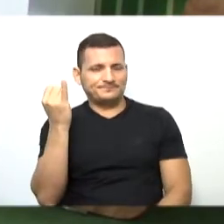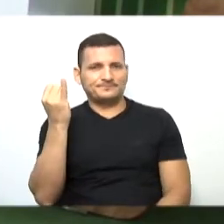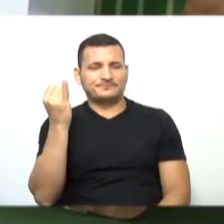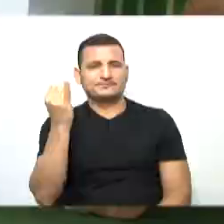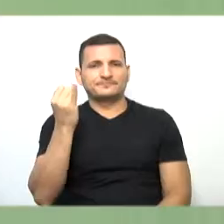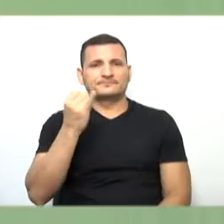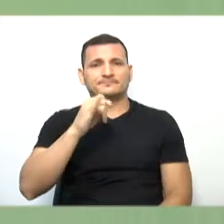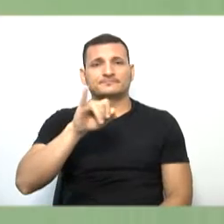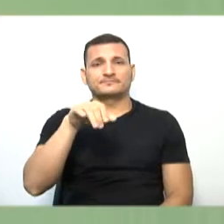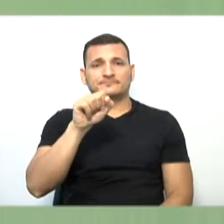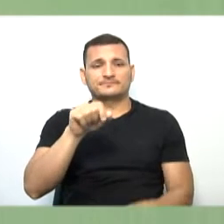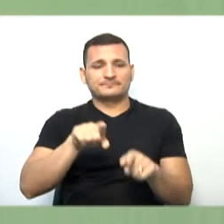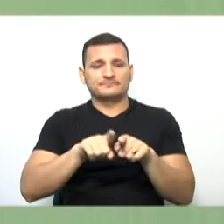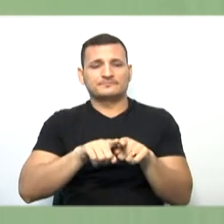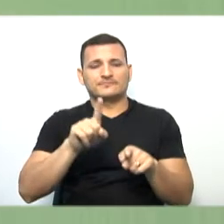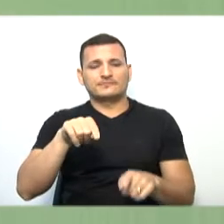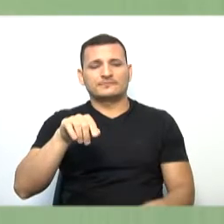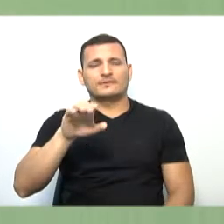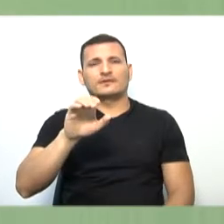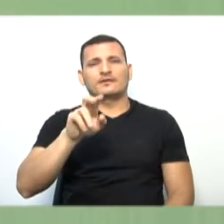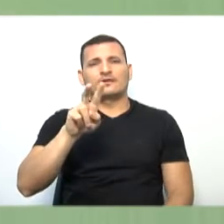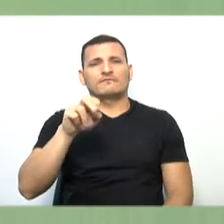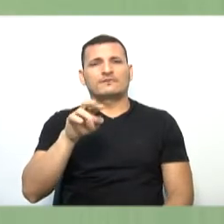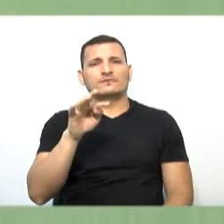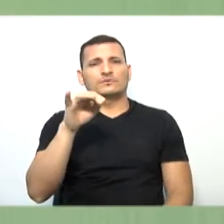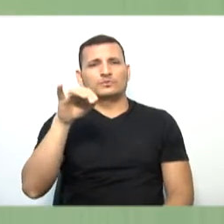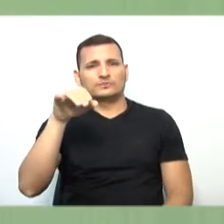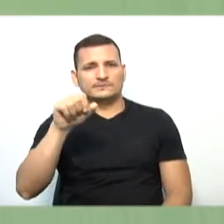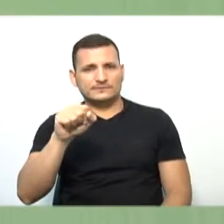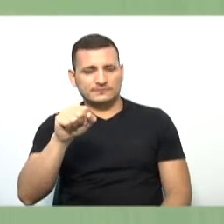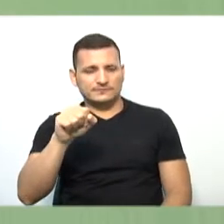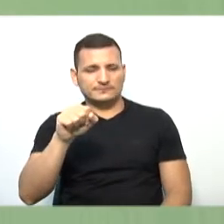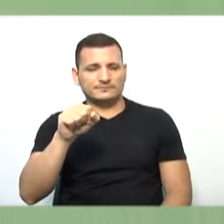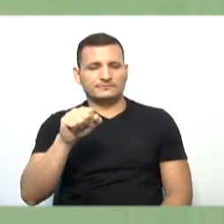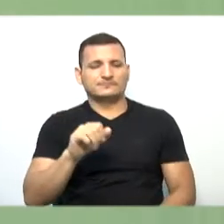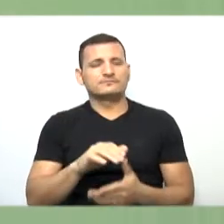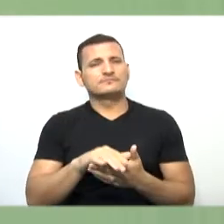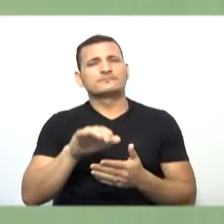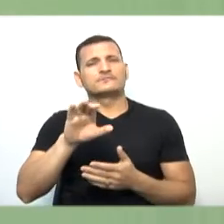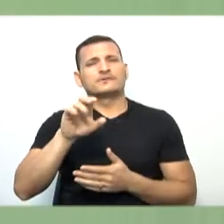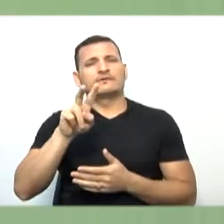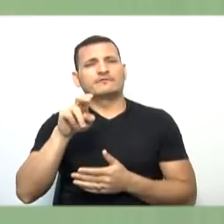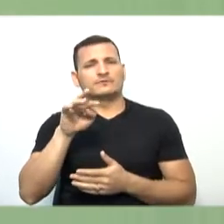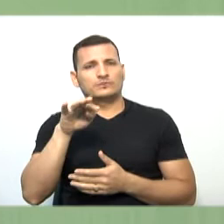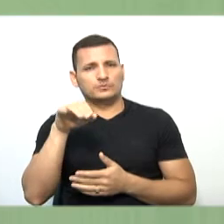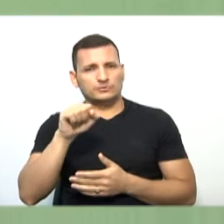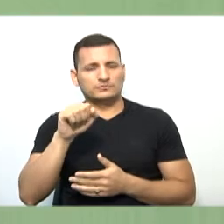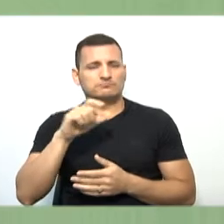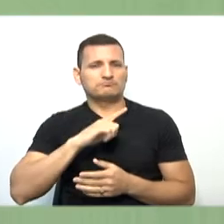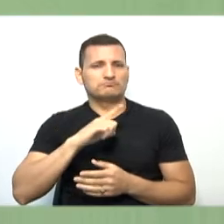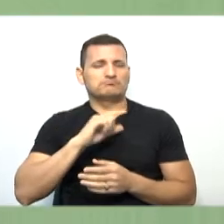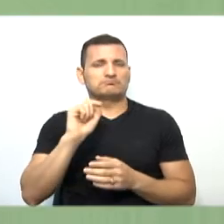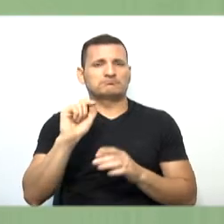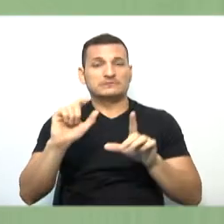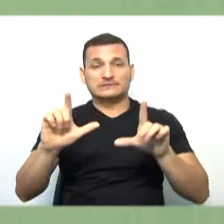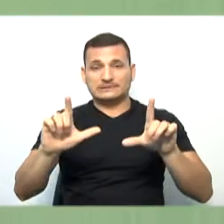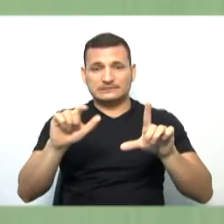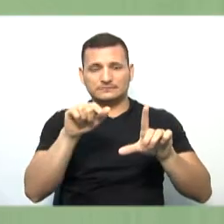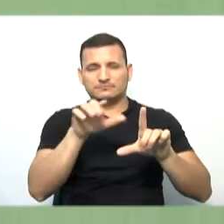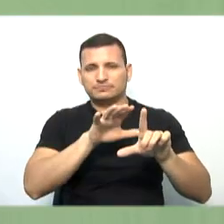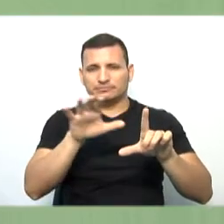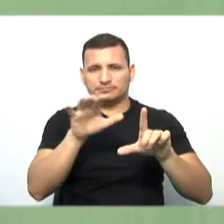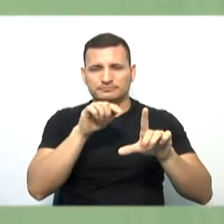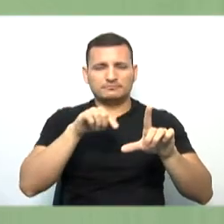em JavaScript é os eventos. São os eventos. O evento cria interatividade no site. Você deve usar esses